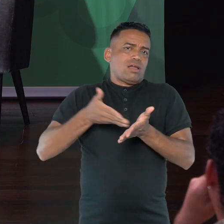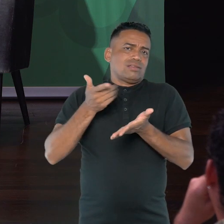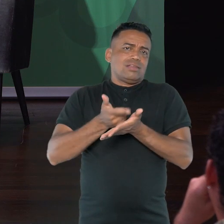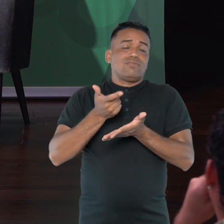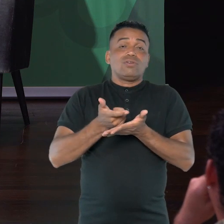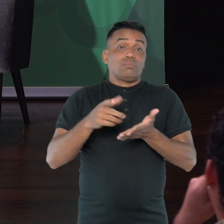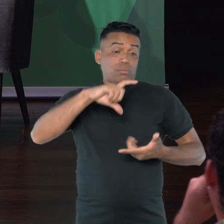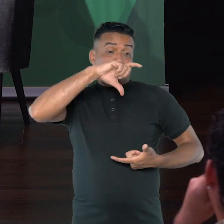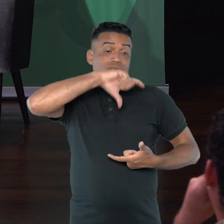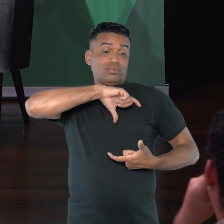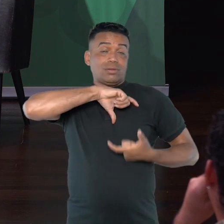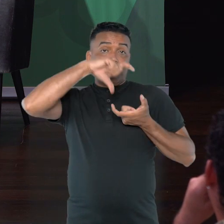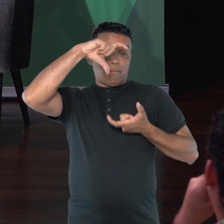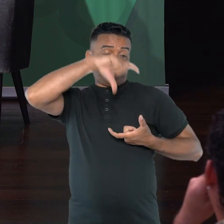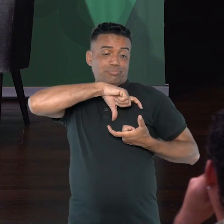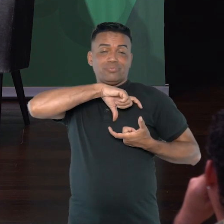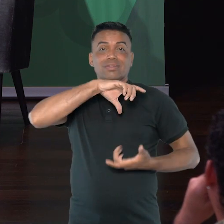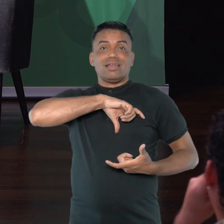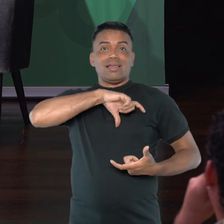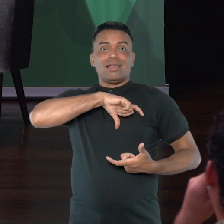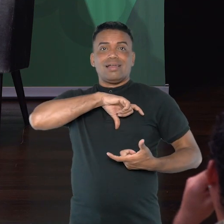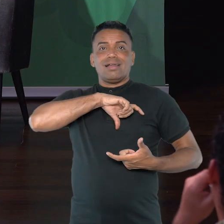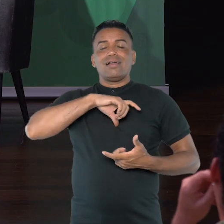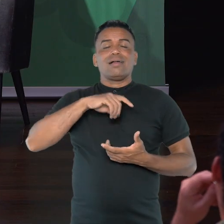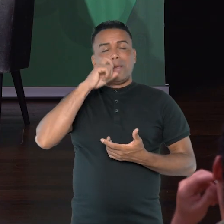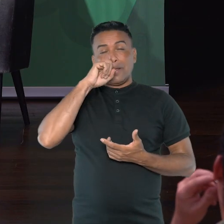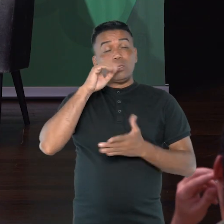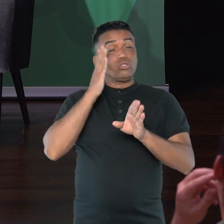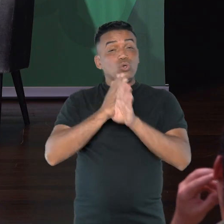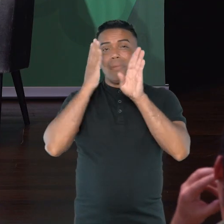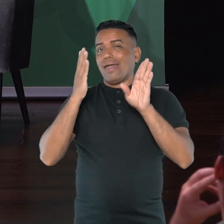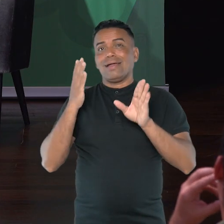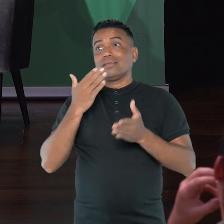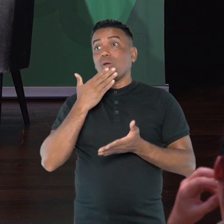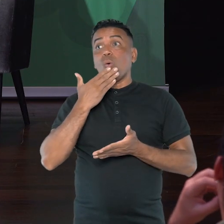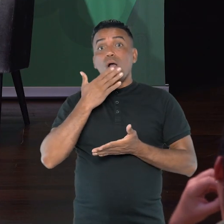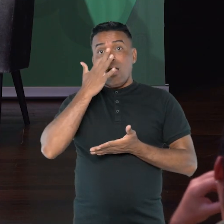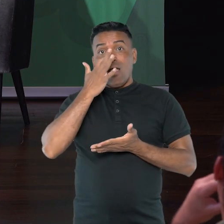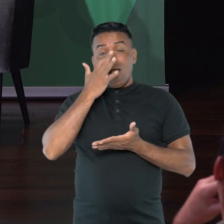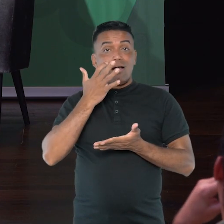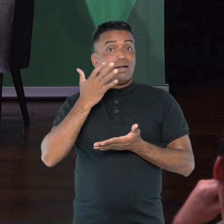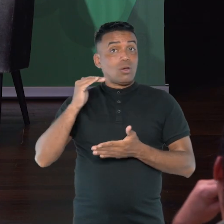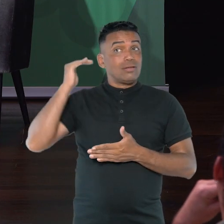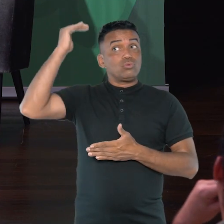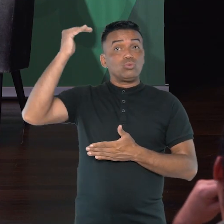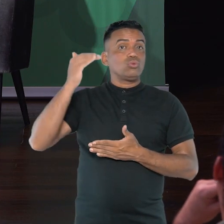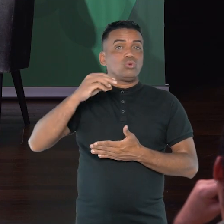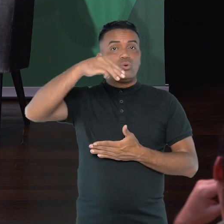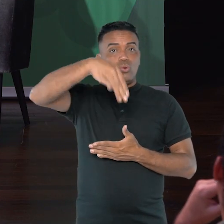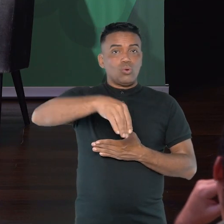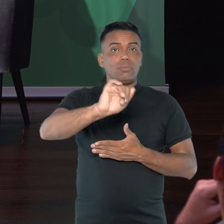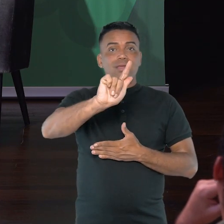esses livros de bolso, que foi uma das descobertas que mais me chocaram no mundo literário, foi, já adulto, descobrir que Miguel